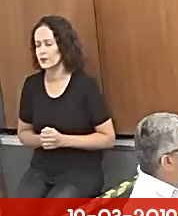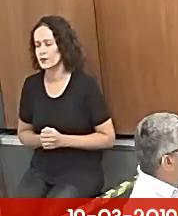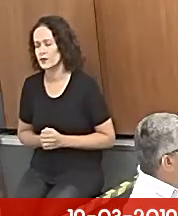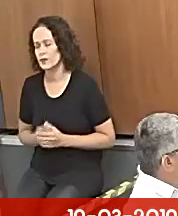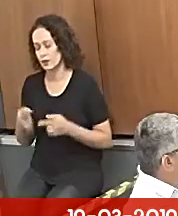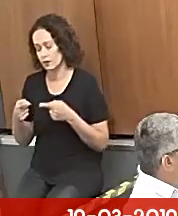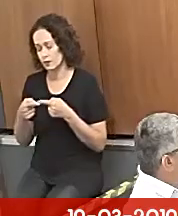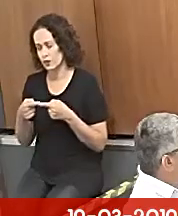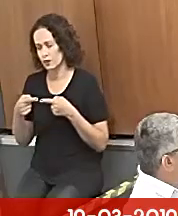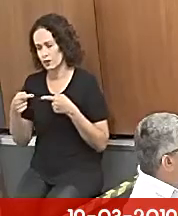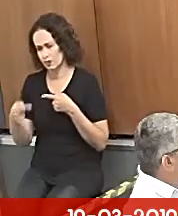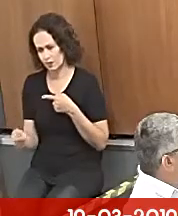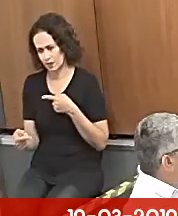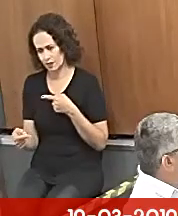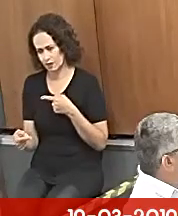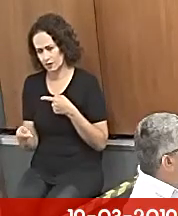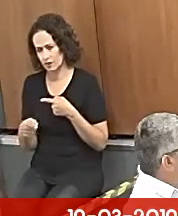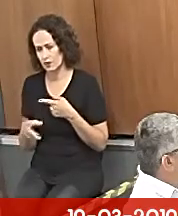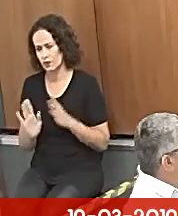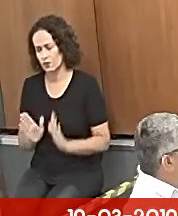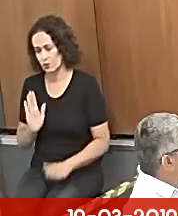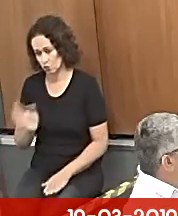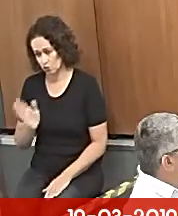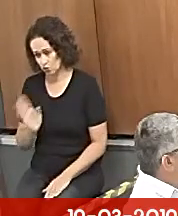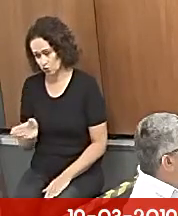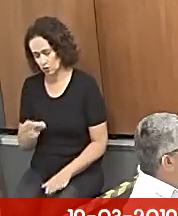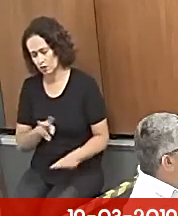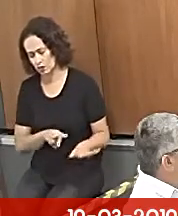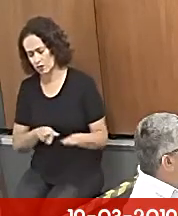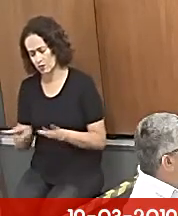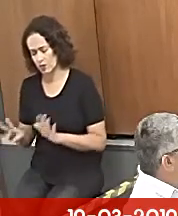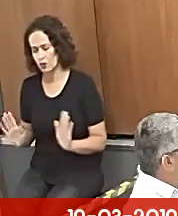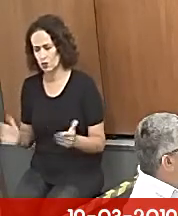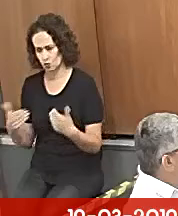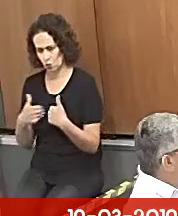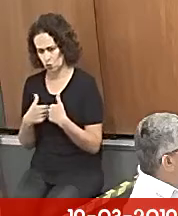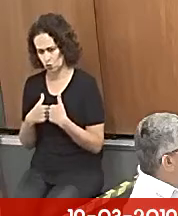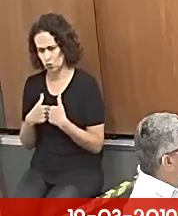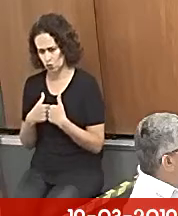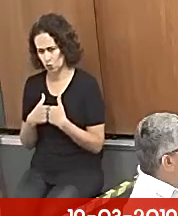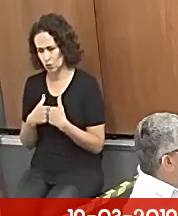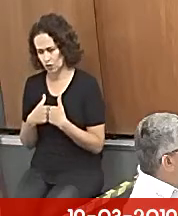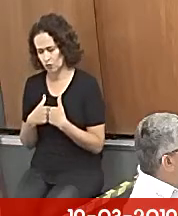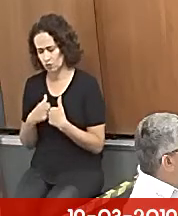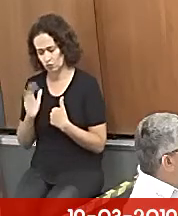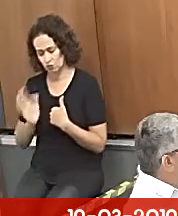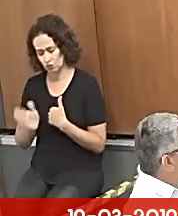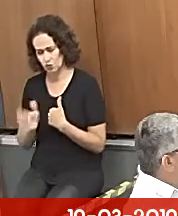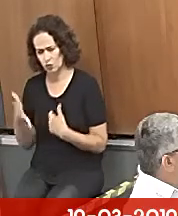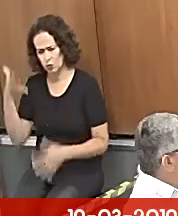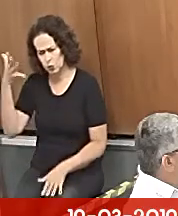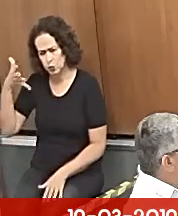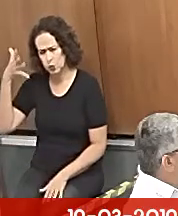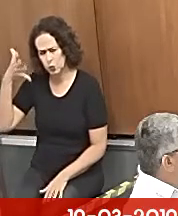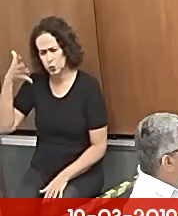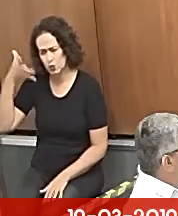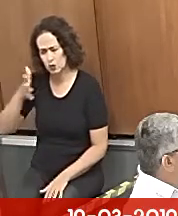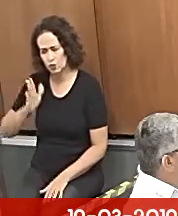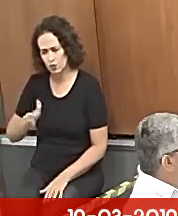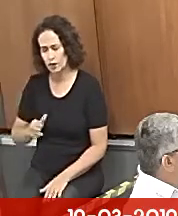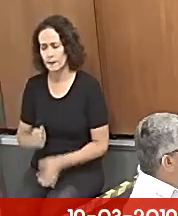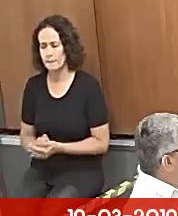na próxima semana já tem uma semana do autismo nós já temos aí uma semana cheia e aí nós perdemos o time do dia